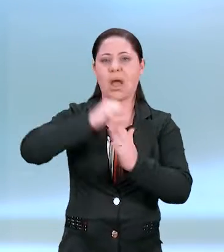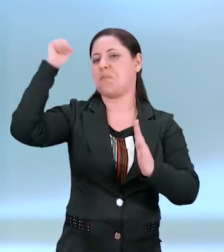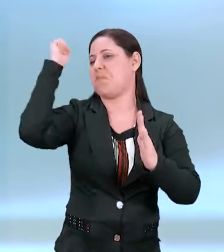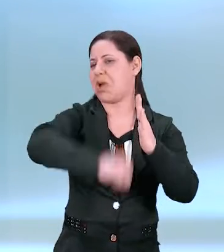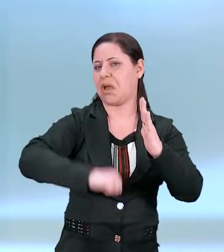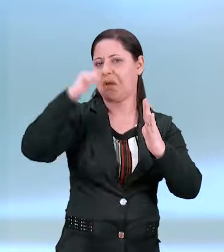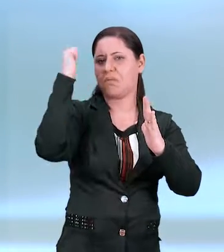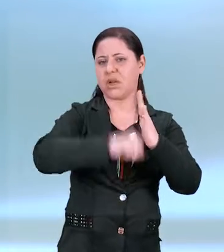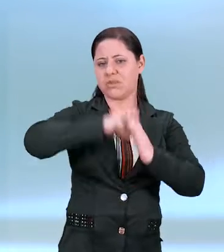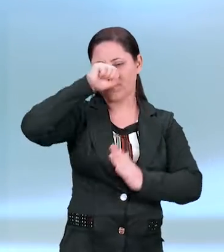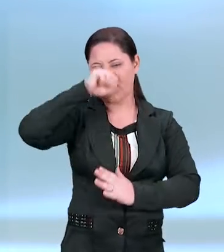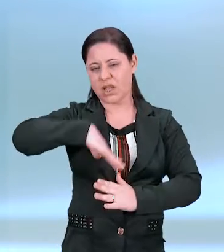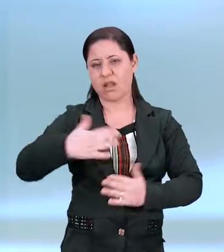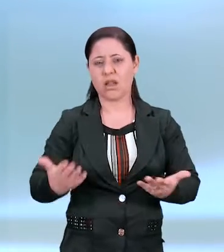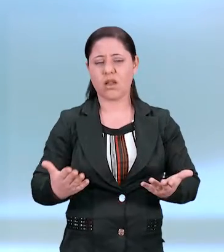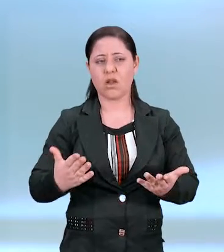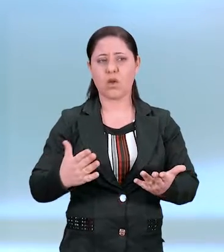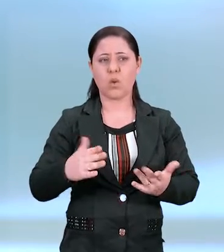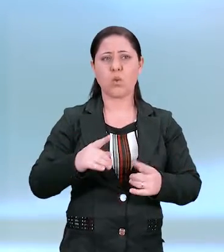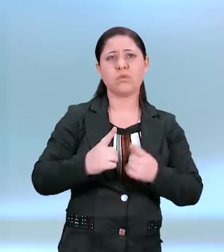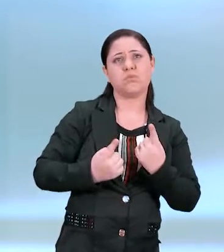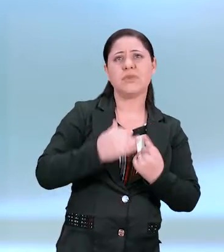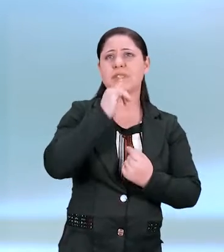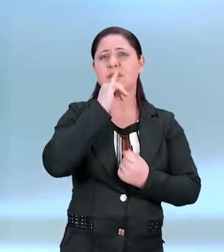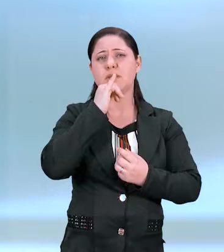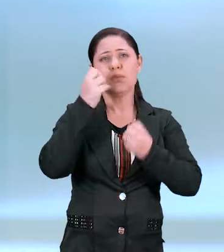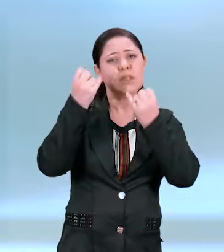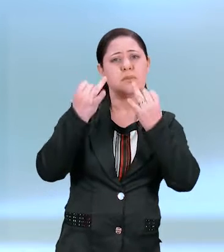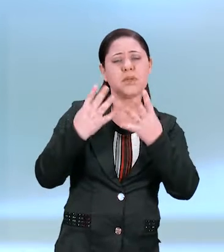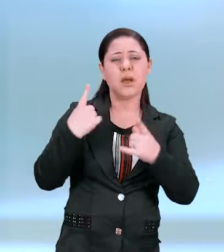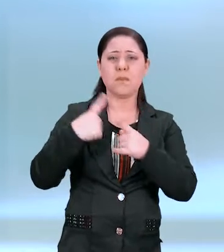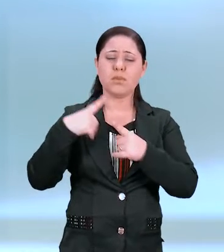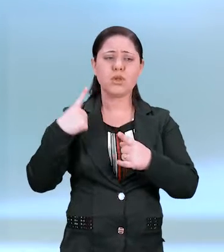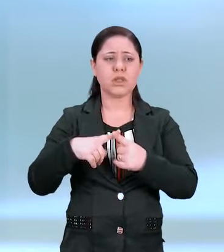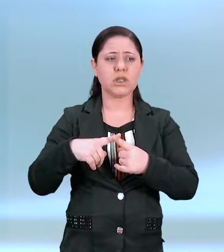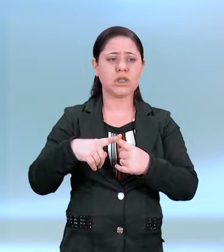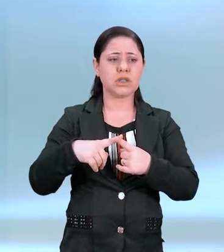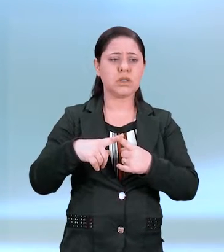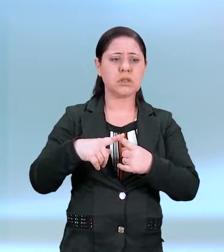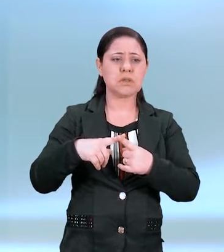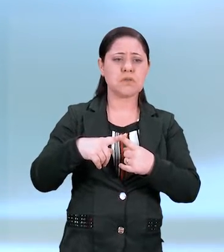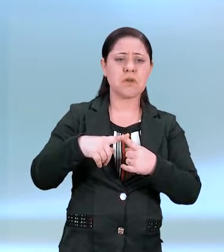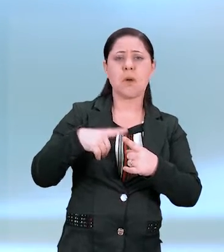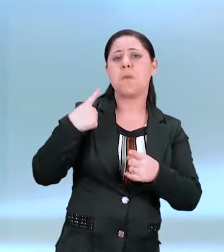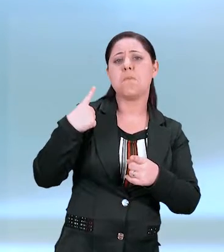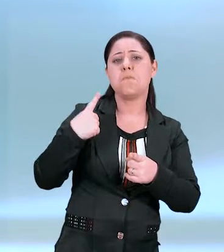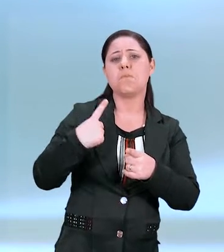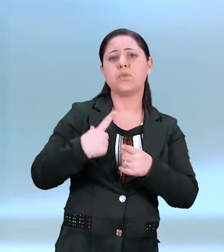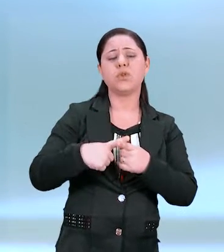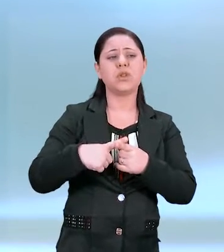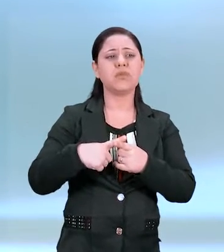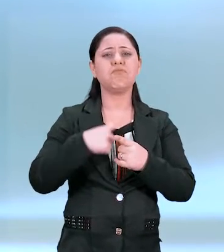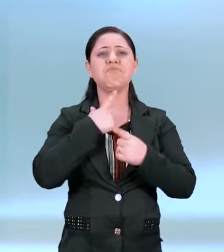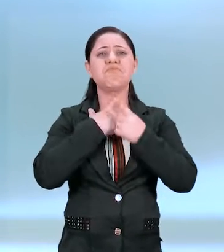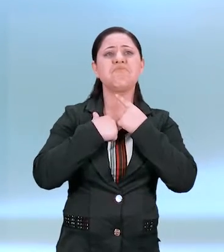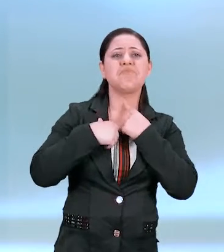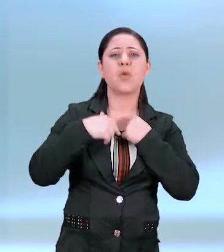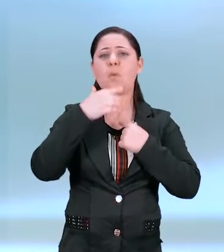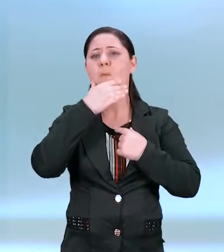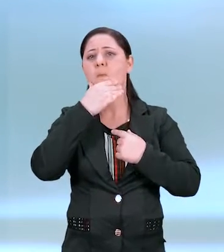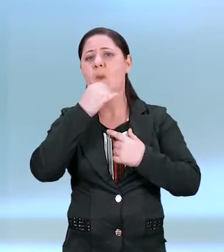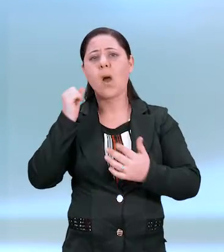espancadas. Qual é o resultado? Qual é a motivação, deputado, desses maridos,